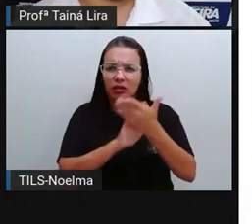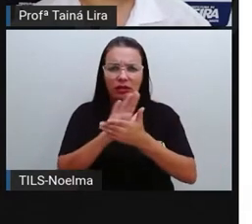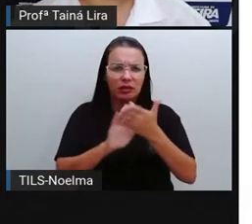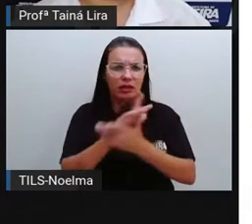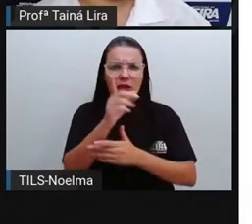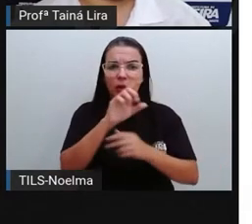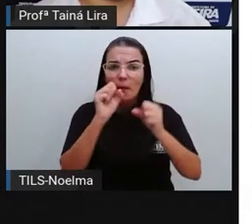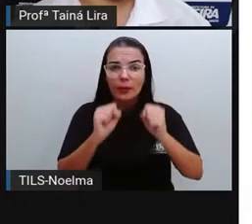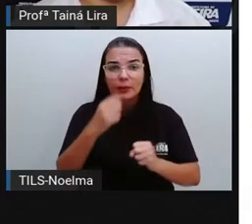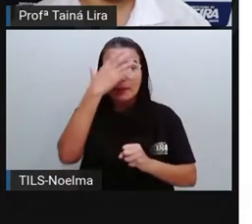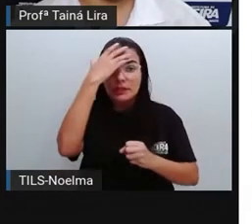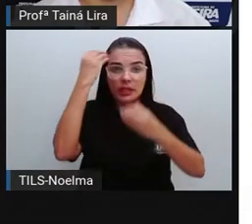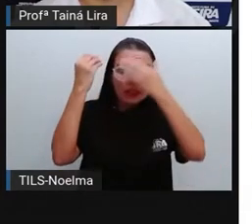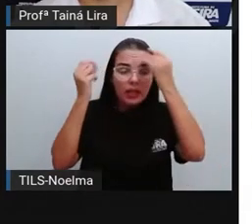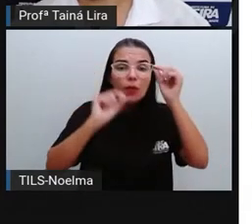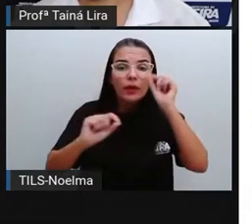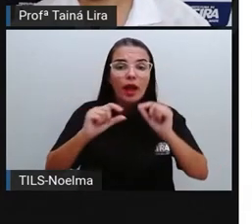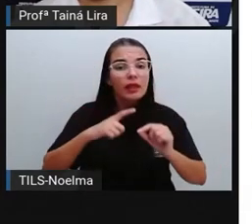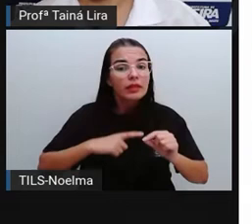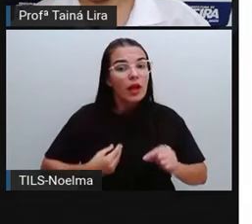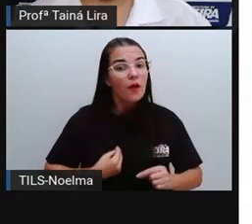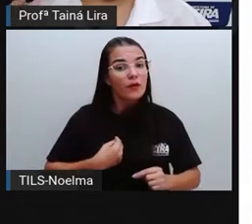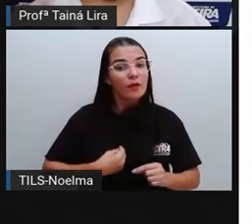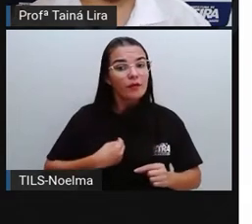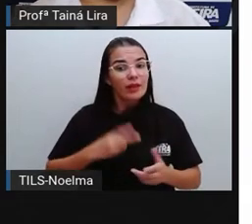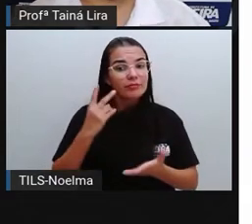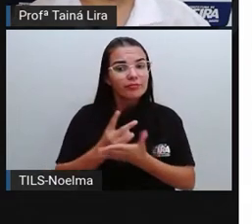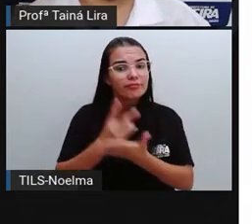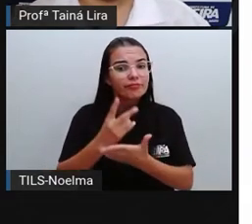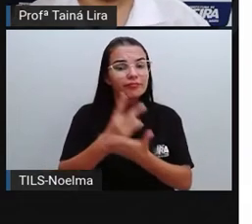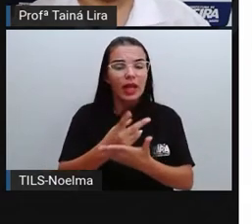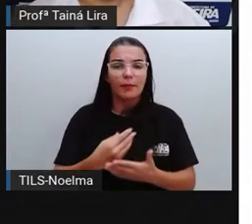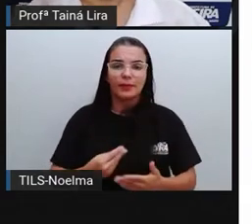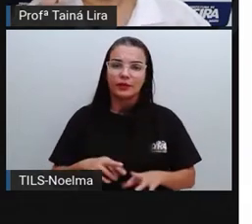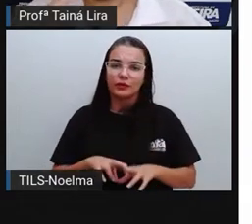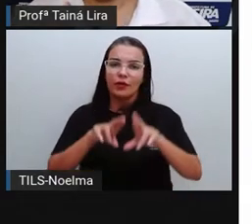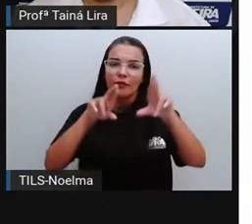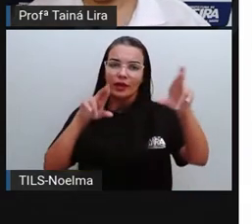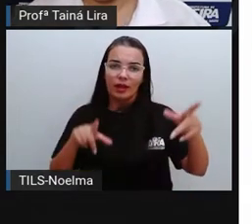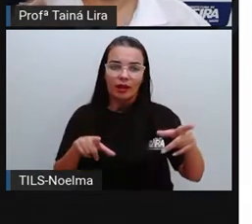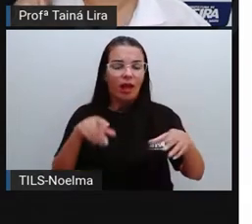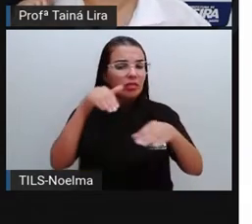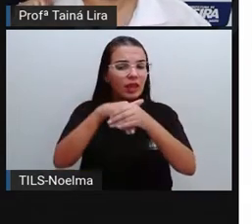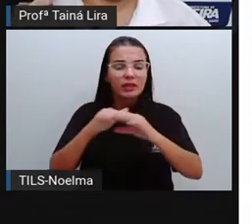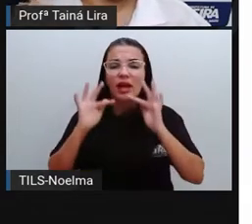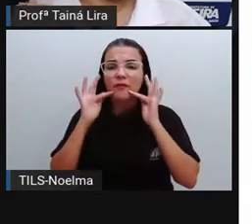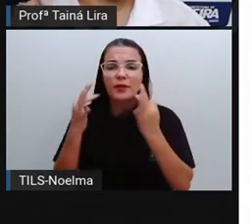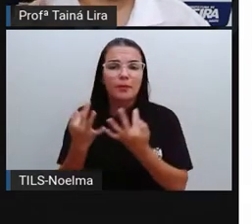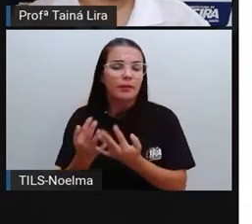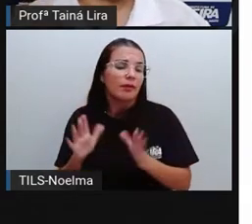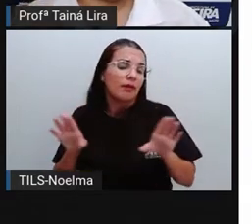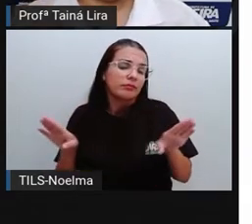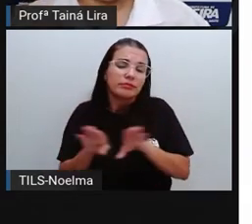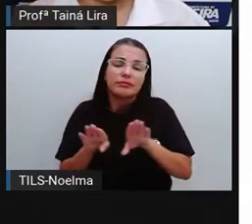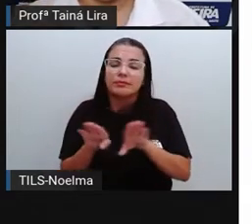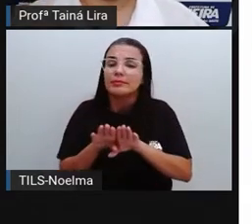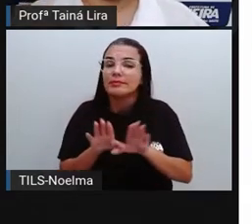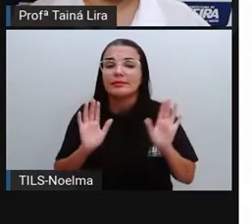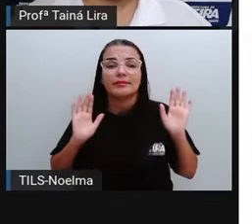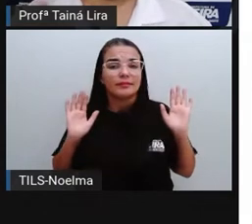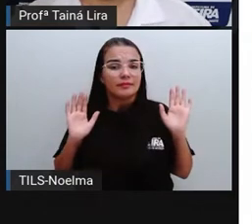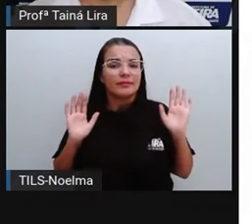esquecer que convivemos sempre com as diferenças, até mesmo dentro da nossa casa, com as pessoas da nossa